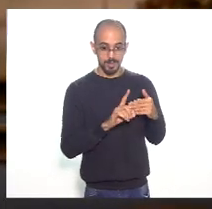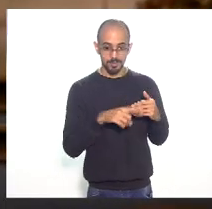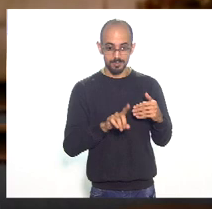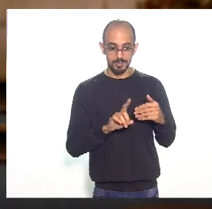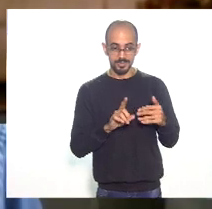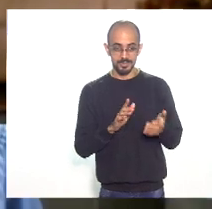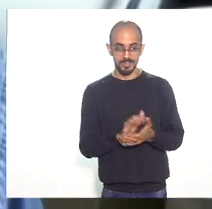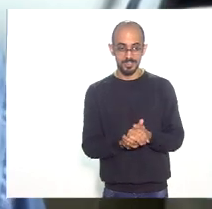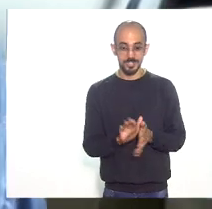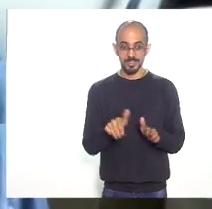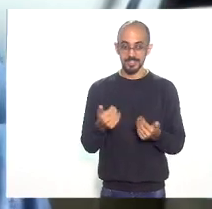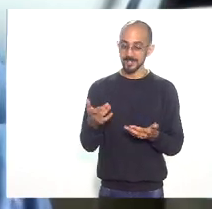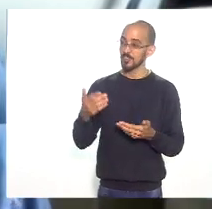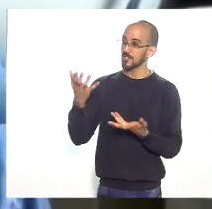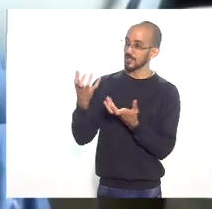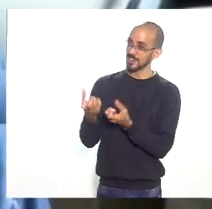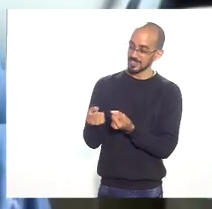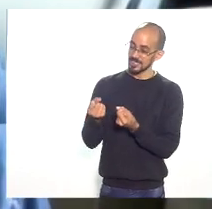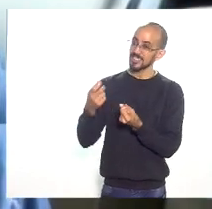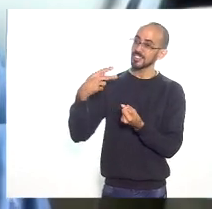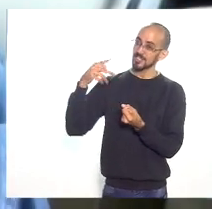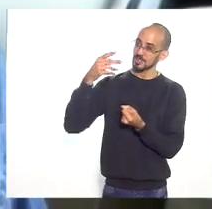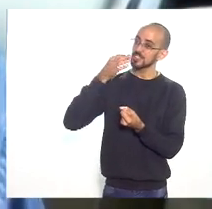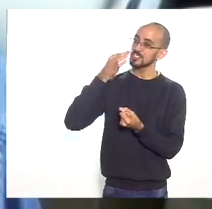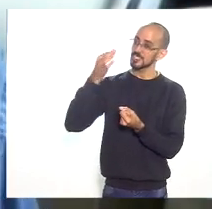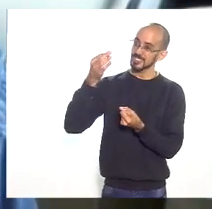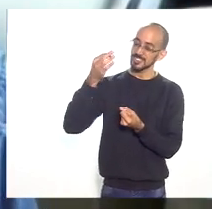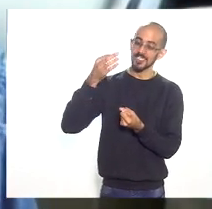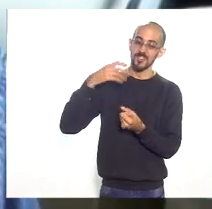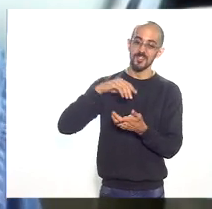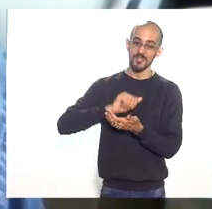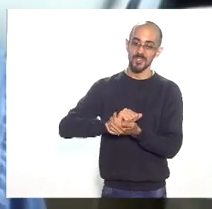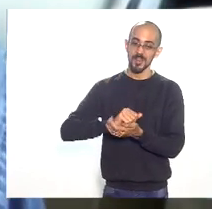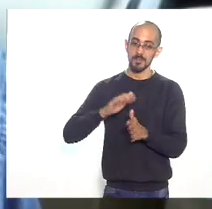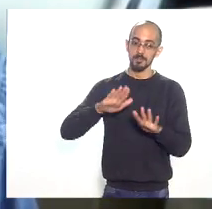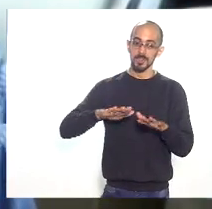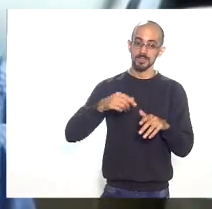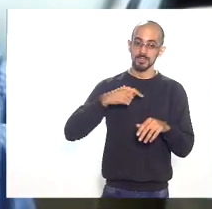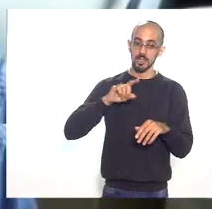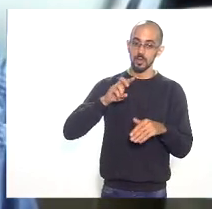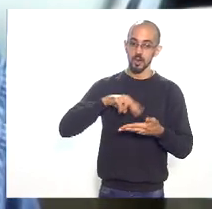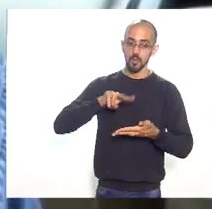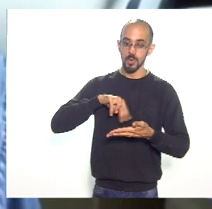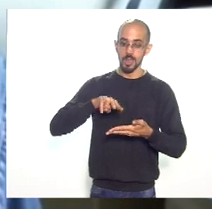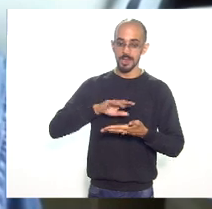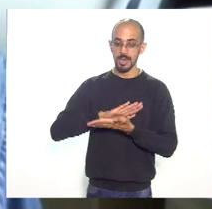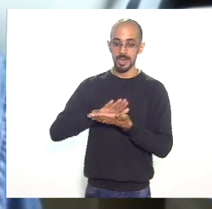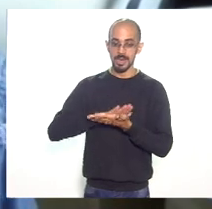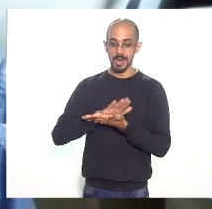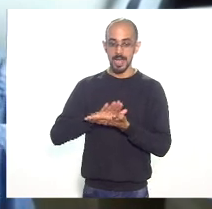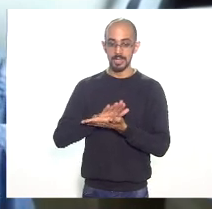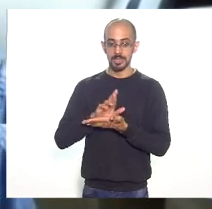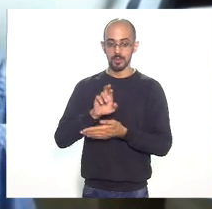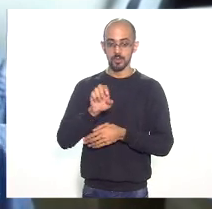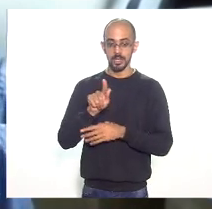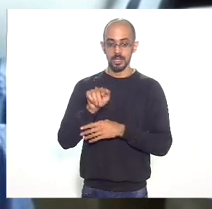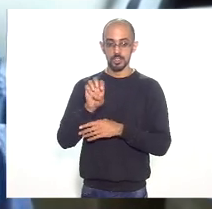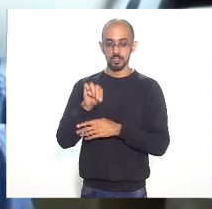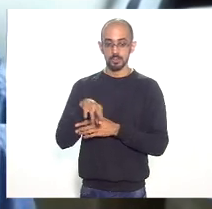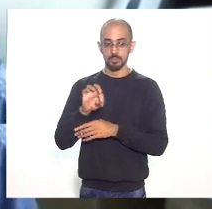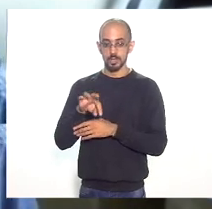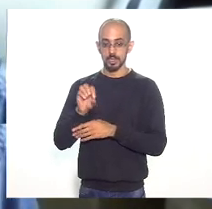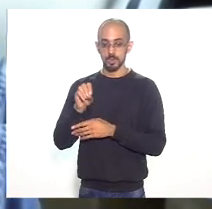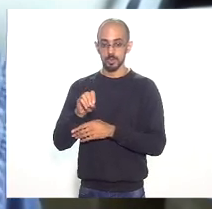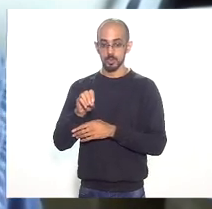Eu acato a sua decisão. É que eu não li nada no regimento interno, nem vi acontecer nesse tema